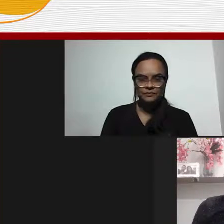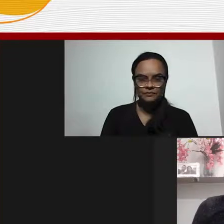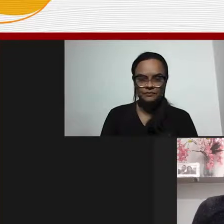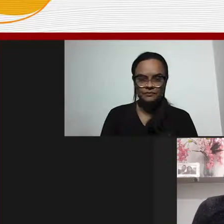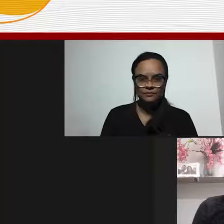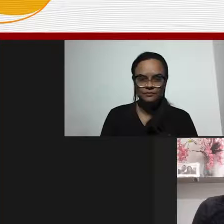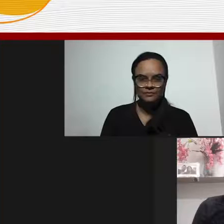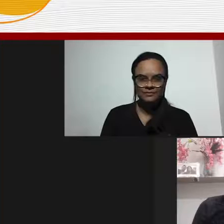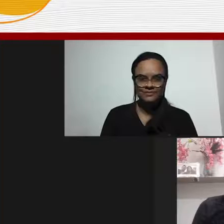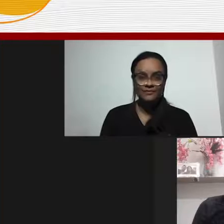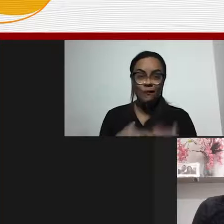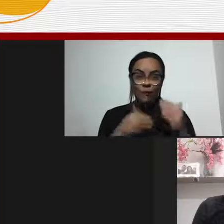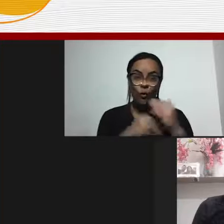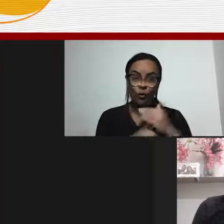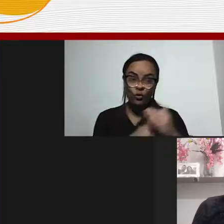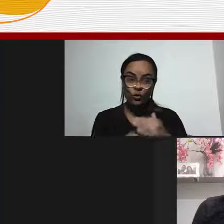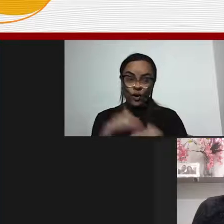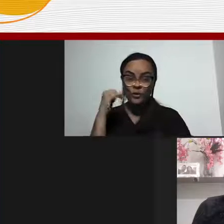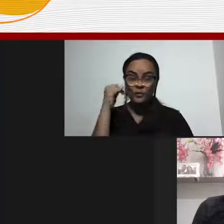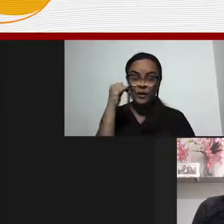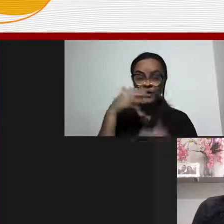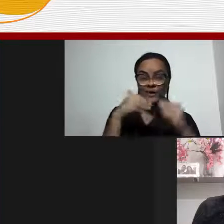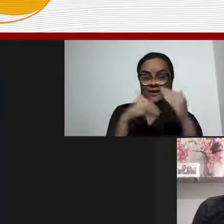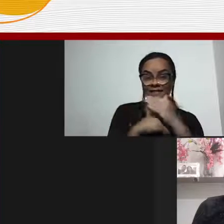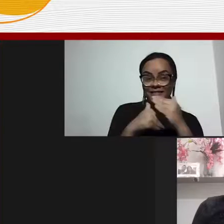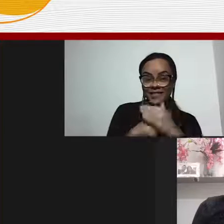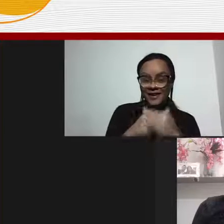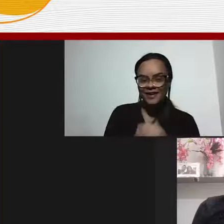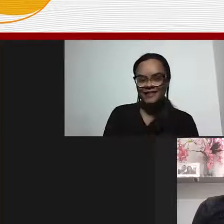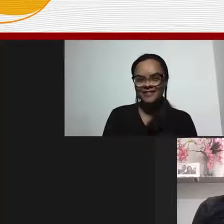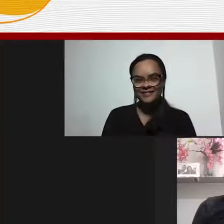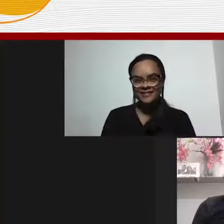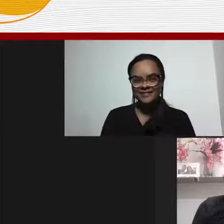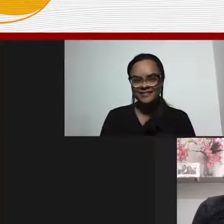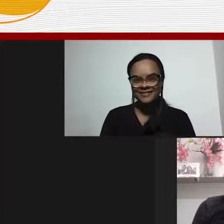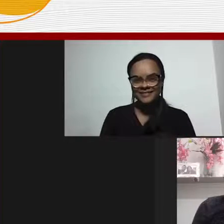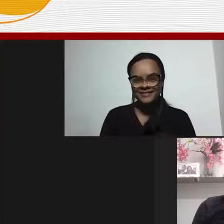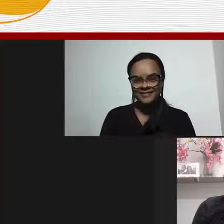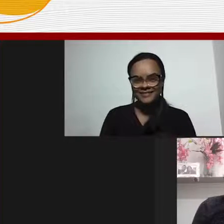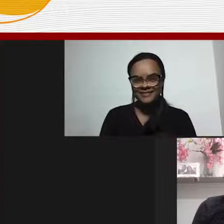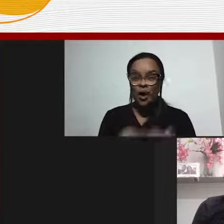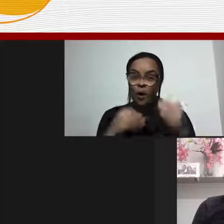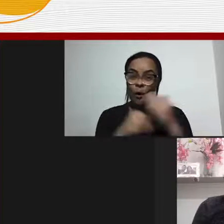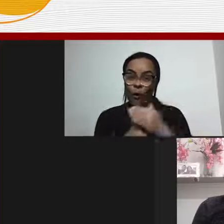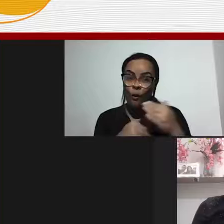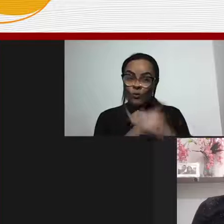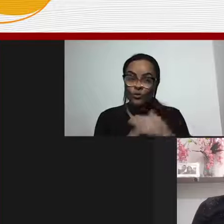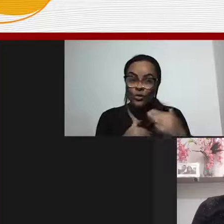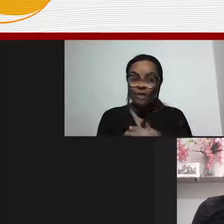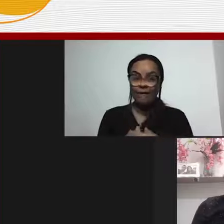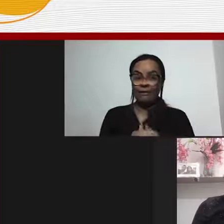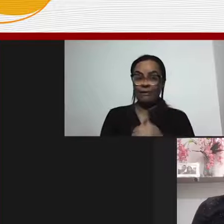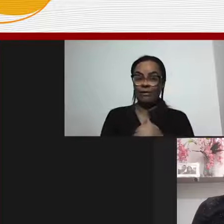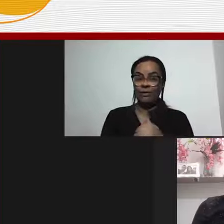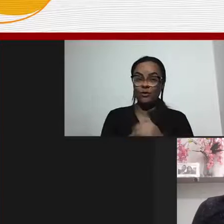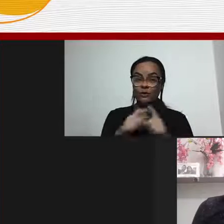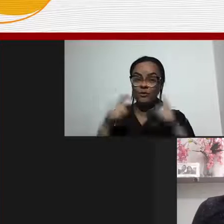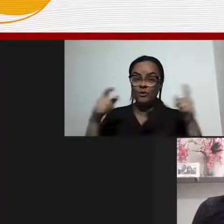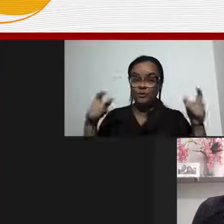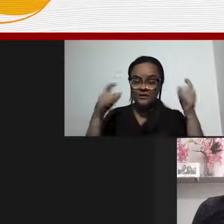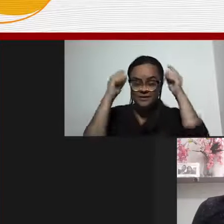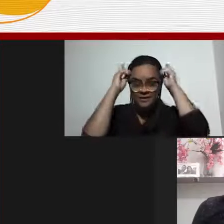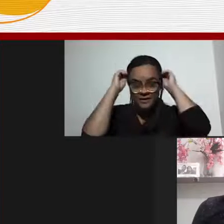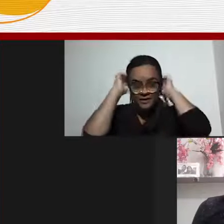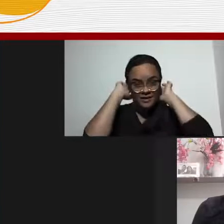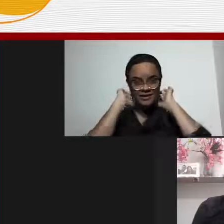eu não posso, tem uma outra, não posso, peraí, é que a maioria é censurada para o horário. Mas brincadeira à